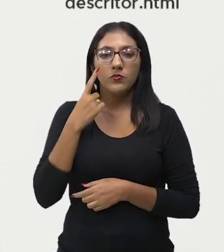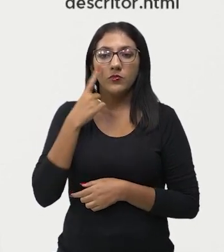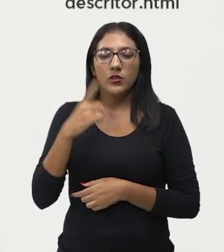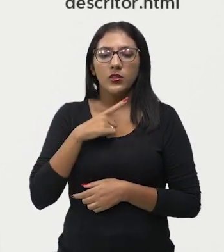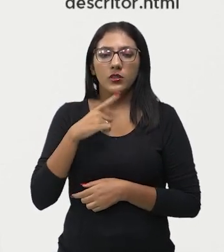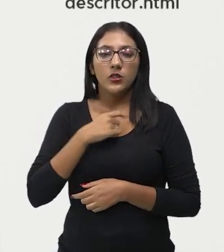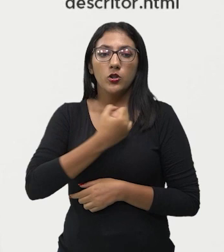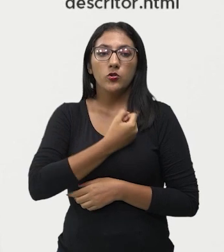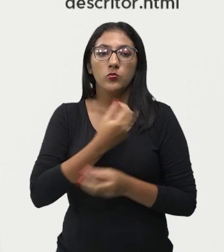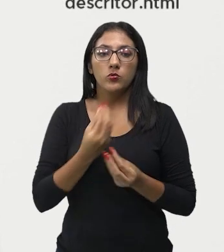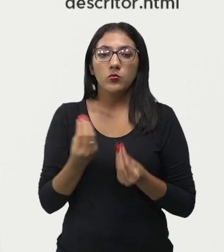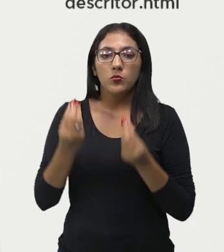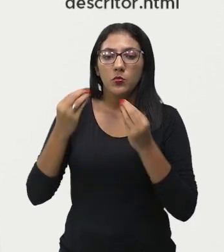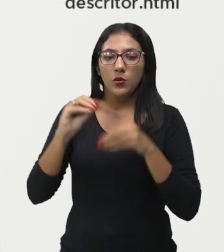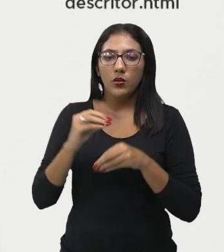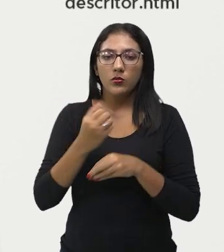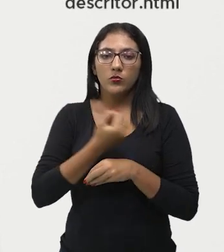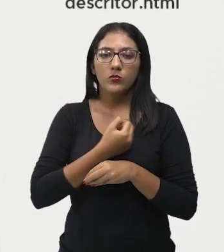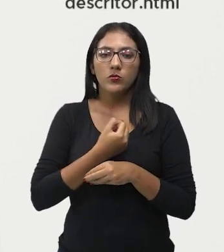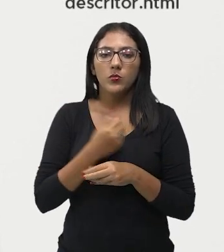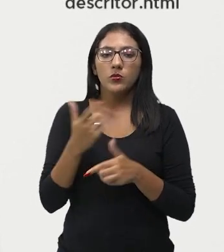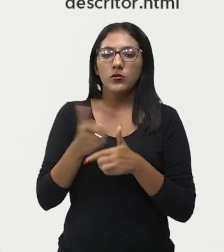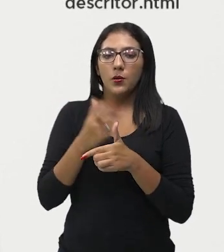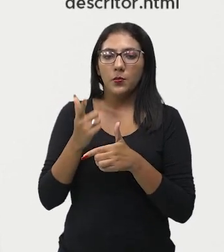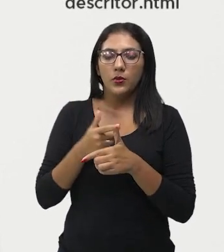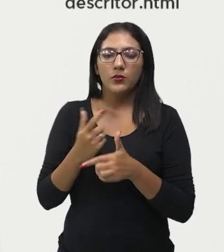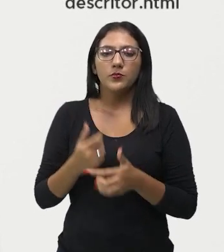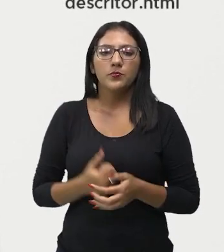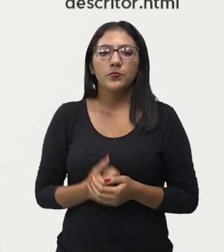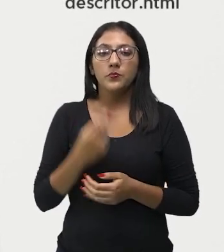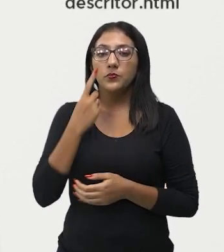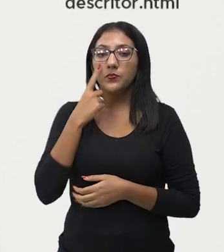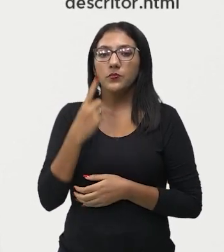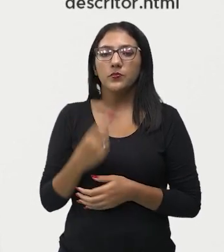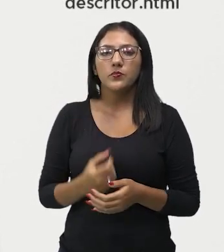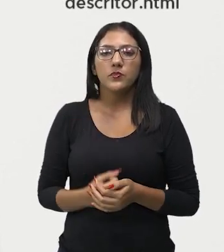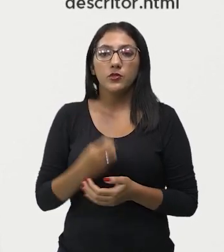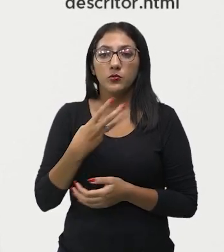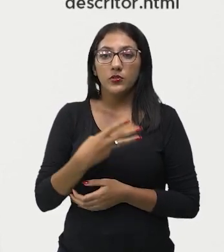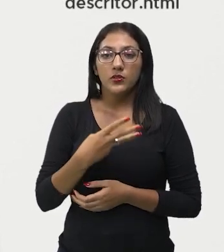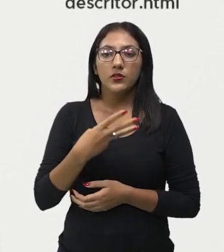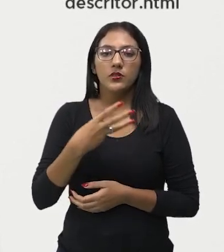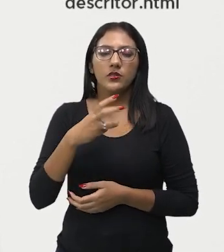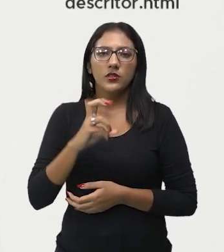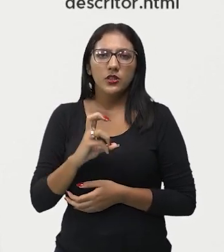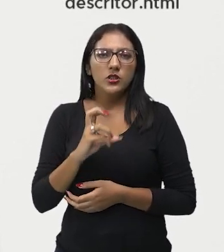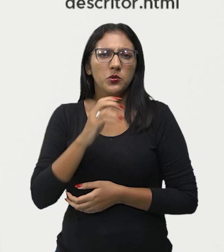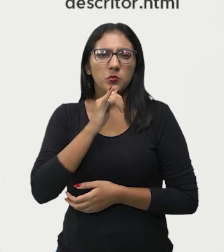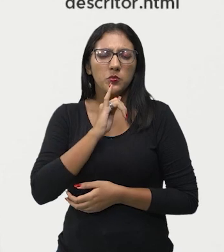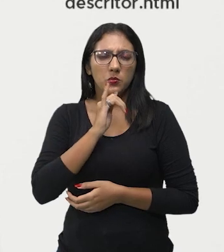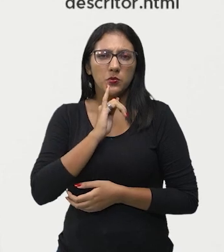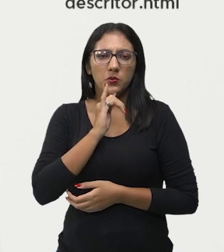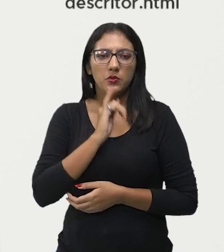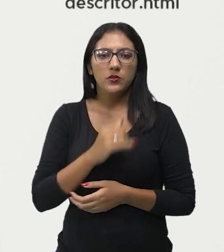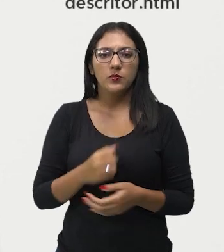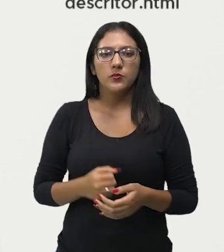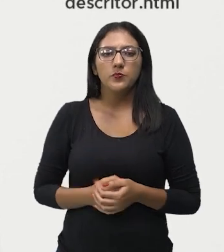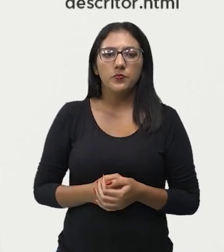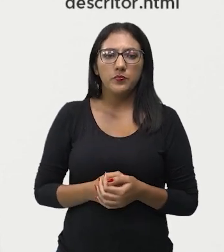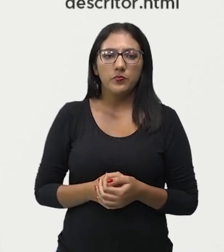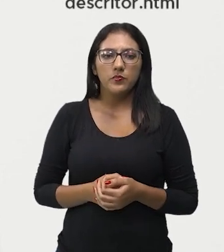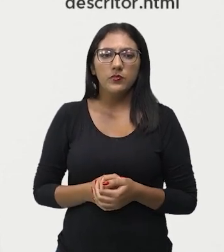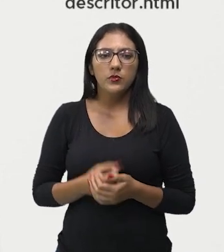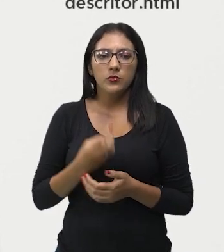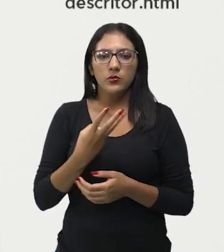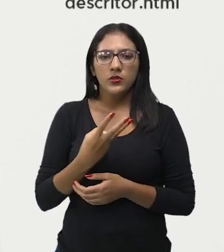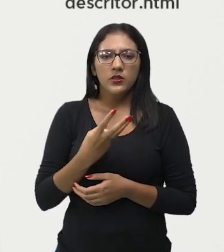aqui seria o número de sapatos. E a frequência absoluta do número 35, olha só, a frequência